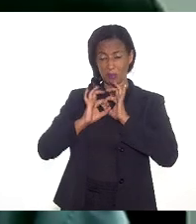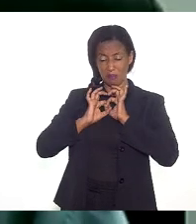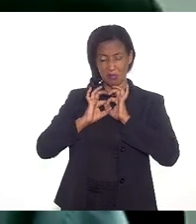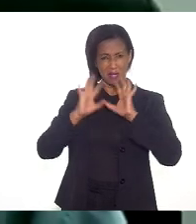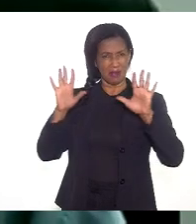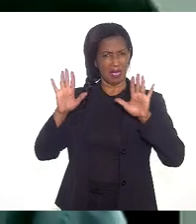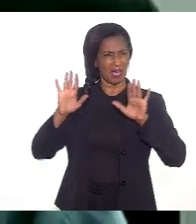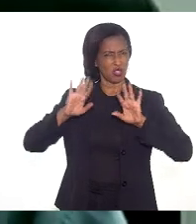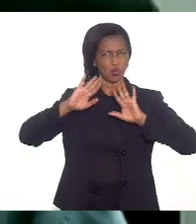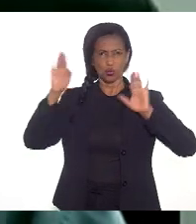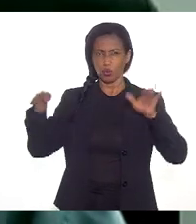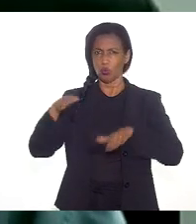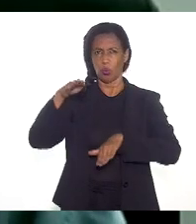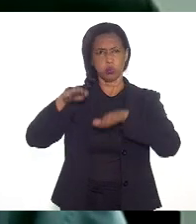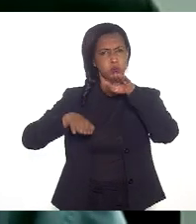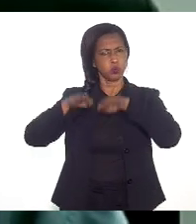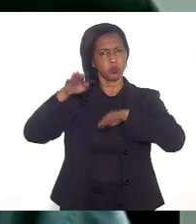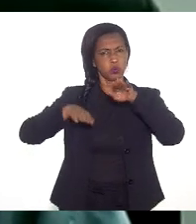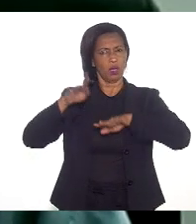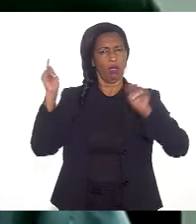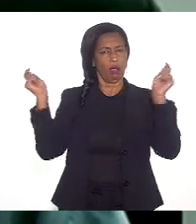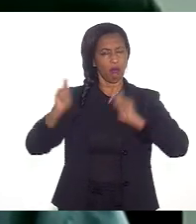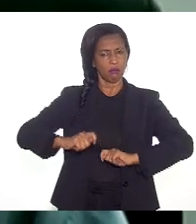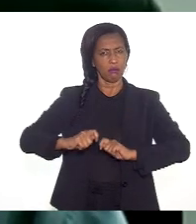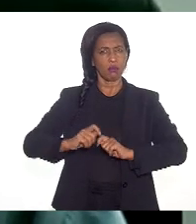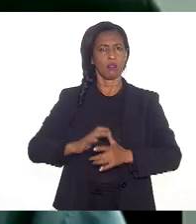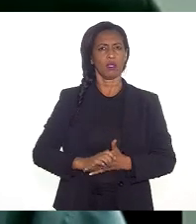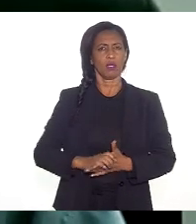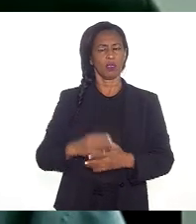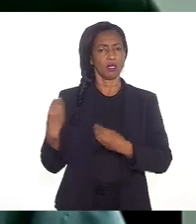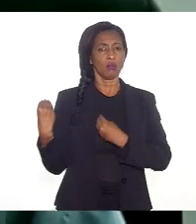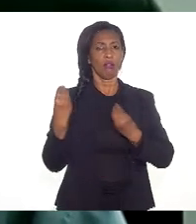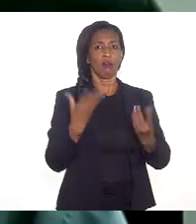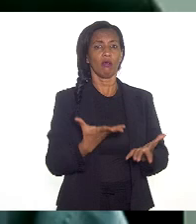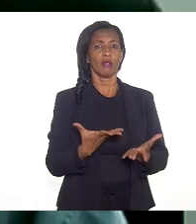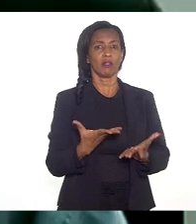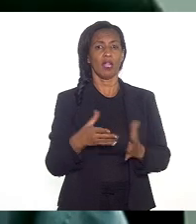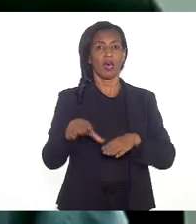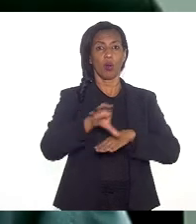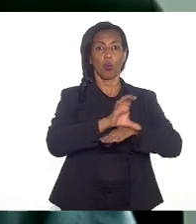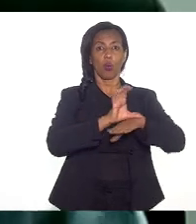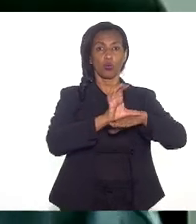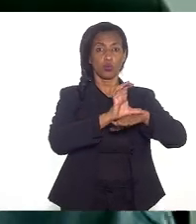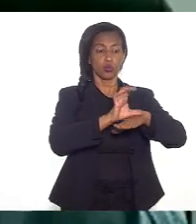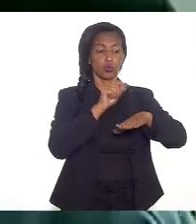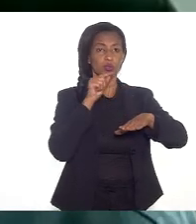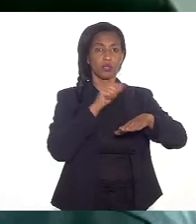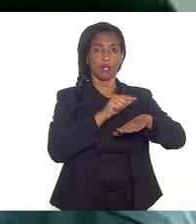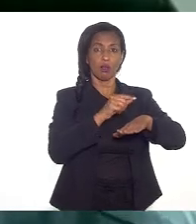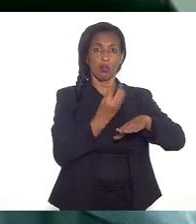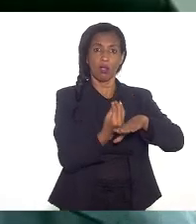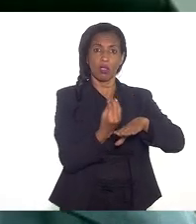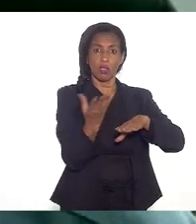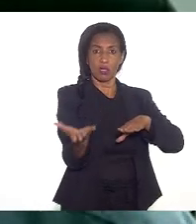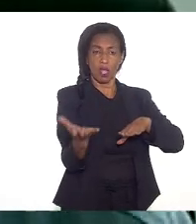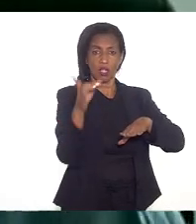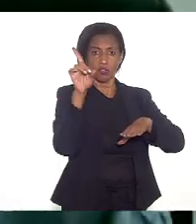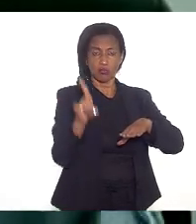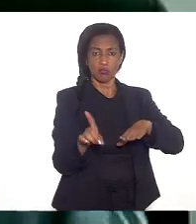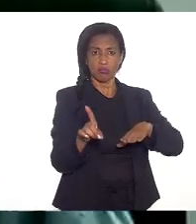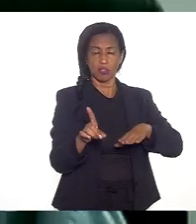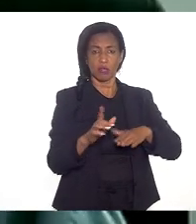os níveis possíveis. Isso garante a Constituição da nossa